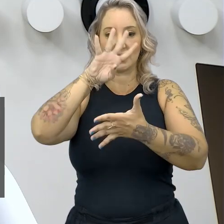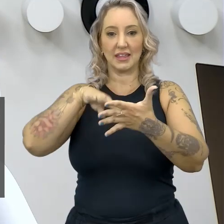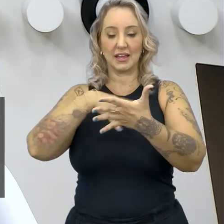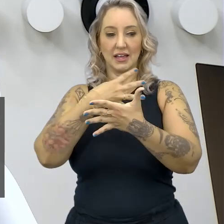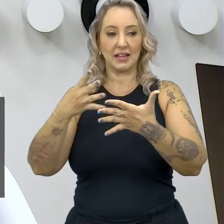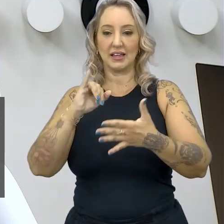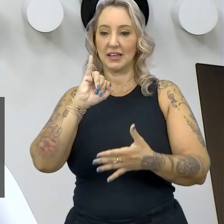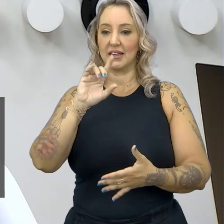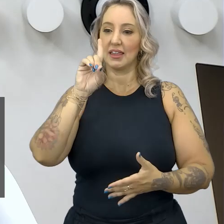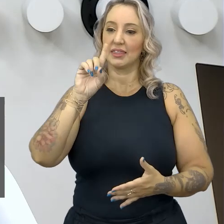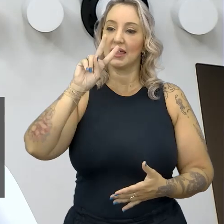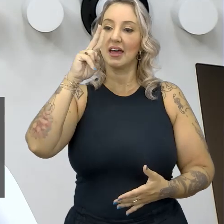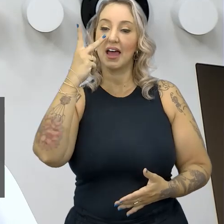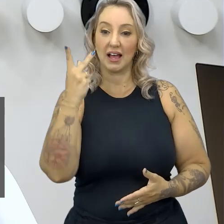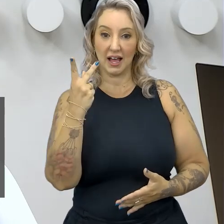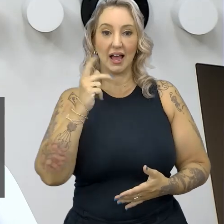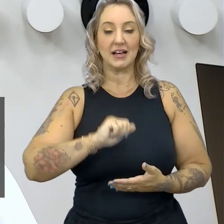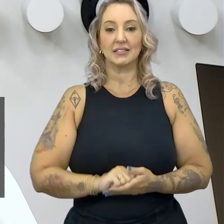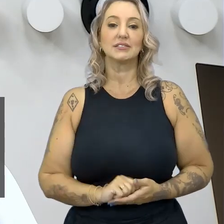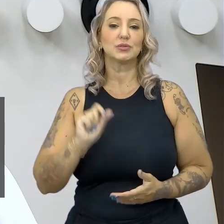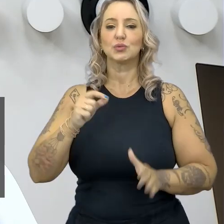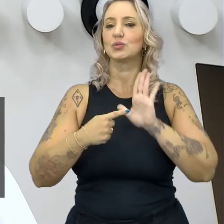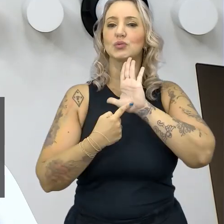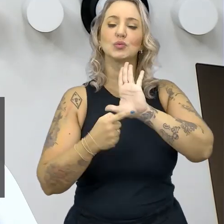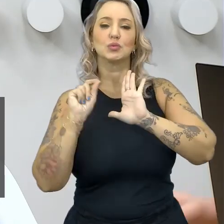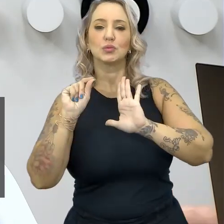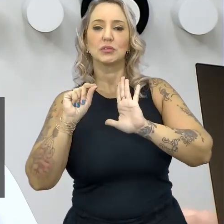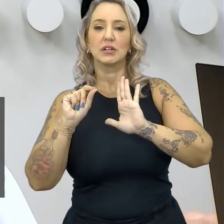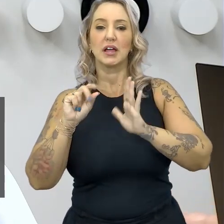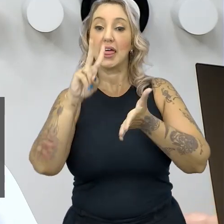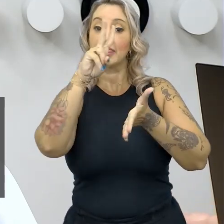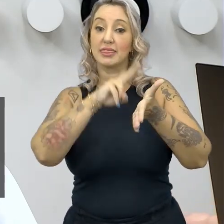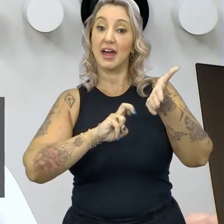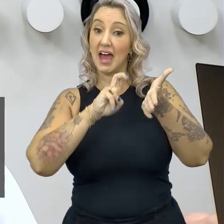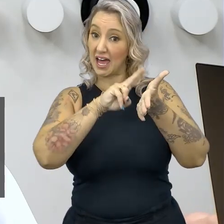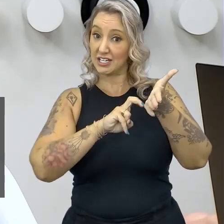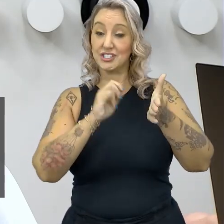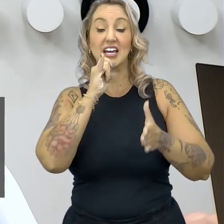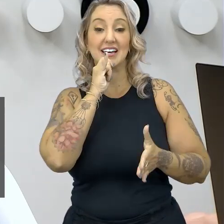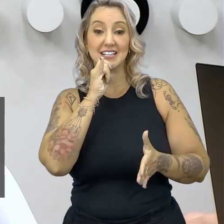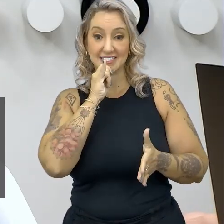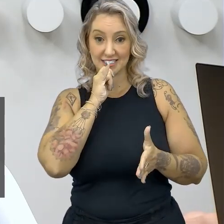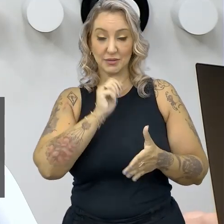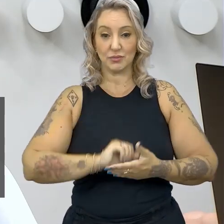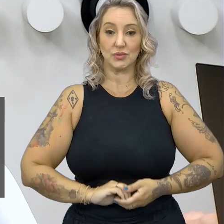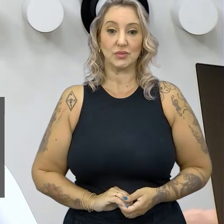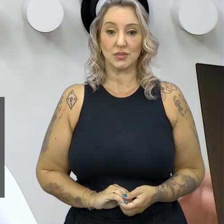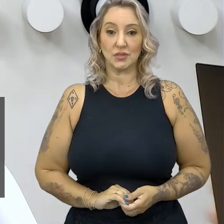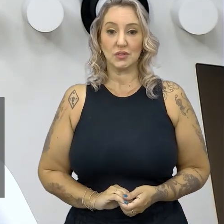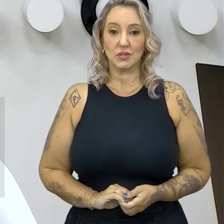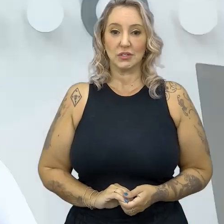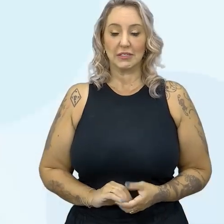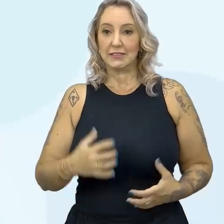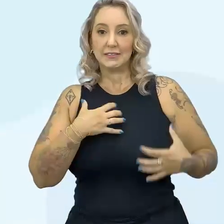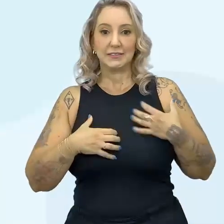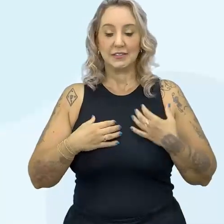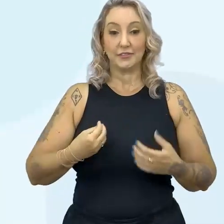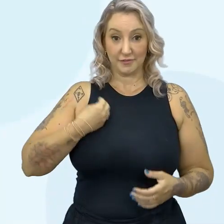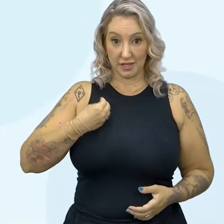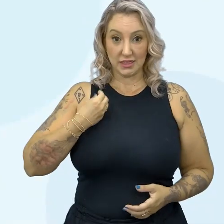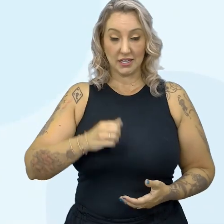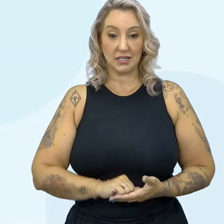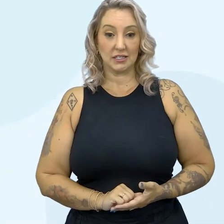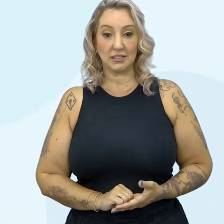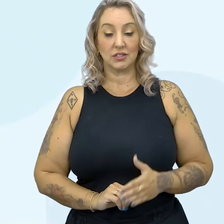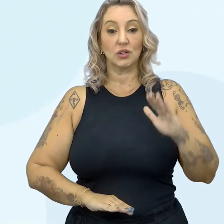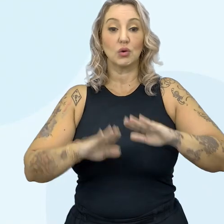O IDH, que mais que aparece lá? Taxas, né? Os exemplos de taxas, expectativa de vida,